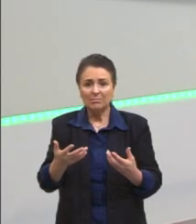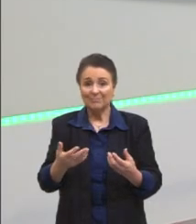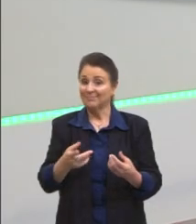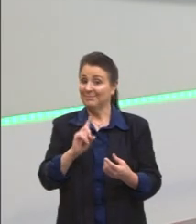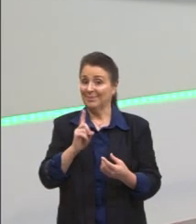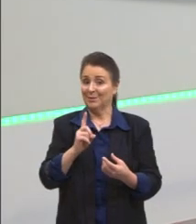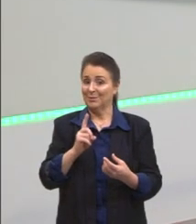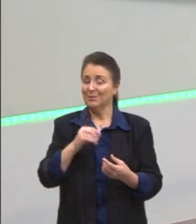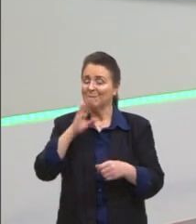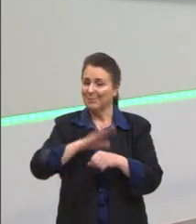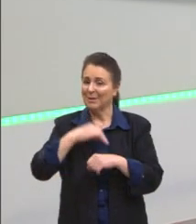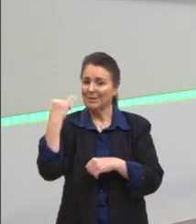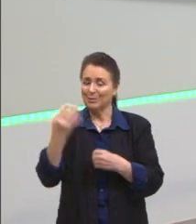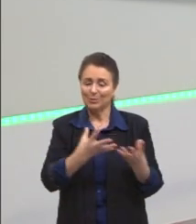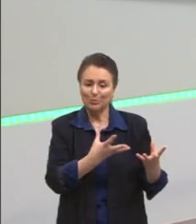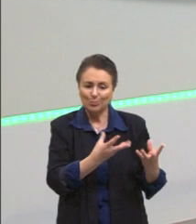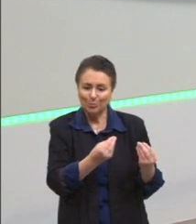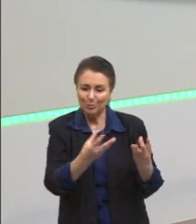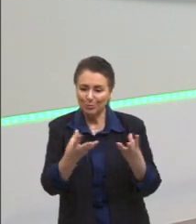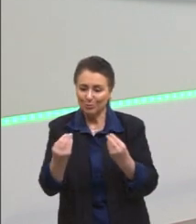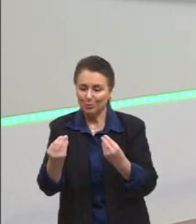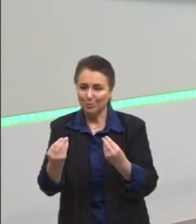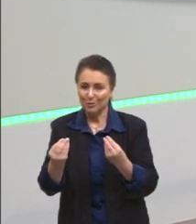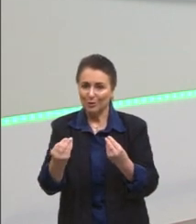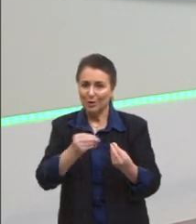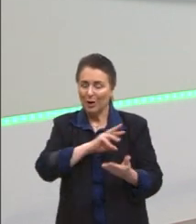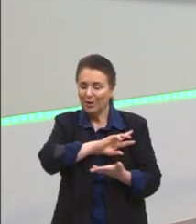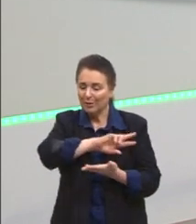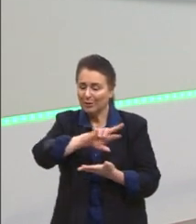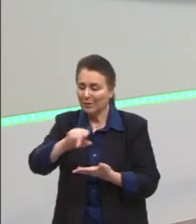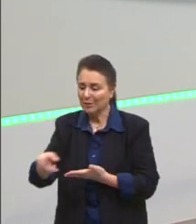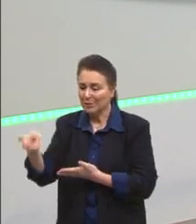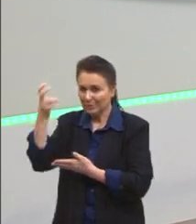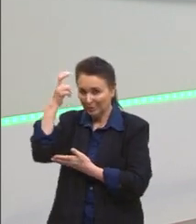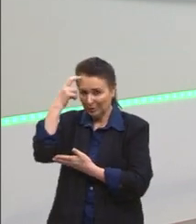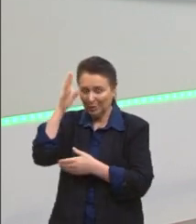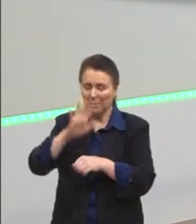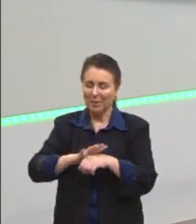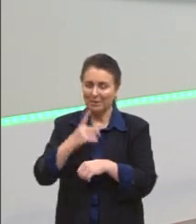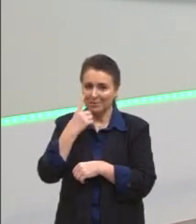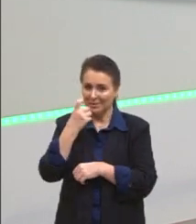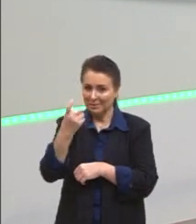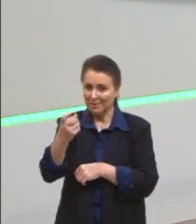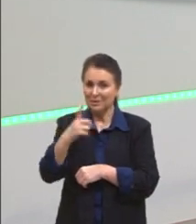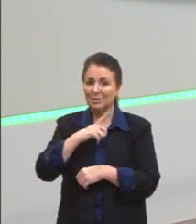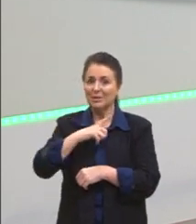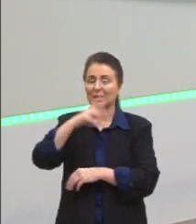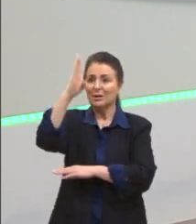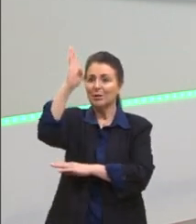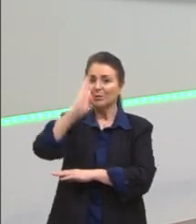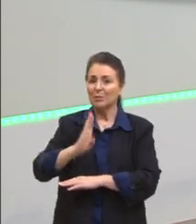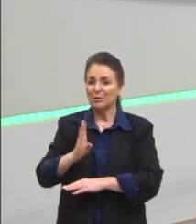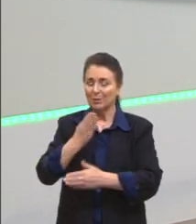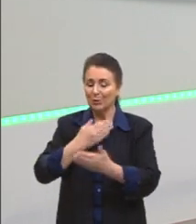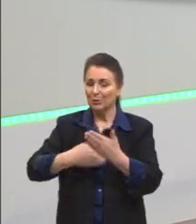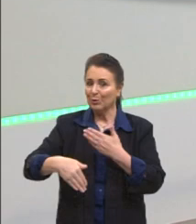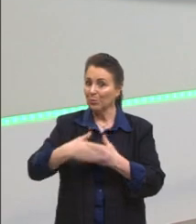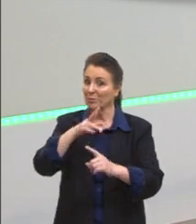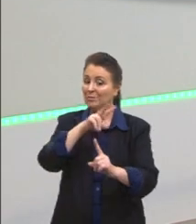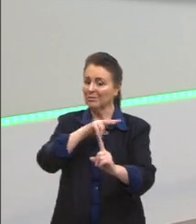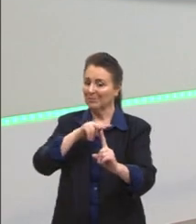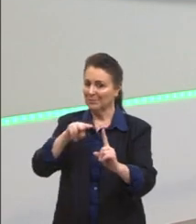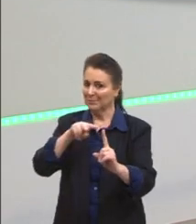pluria diversidade é a pluriculturalidade que vai estar interessante E aí nós temos no Brasil toda essa perspectiva né